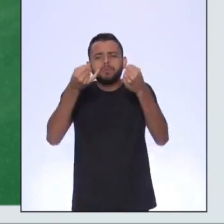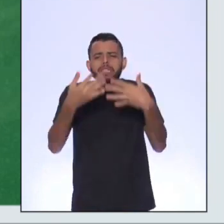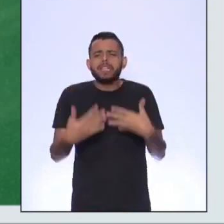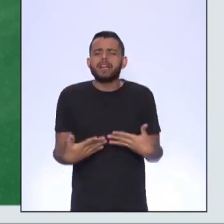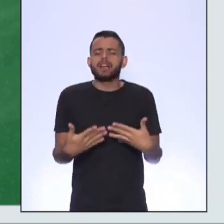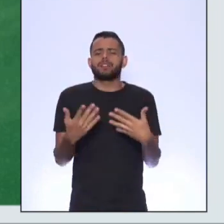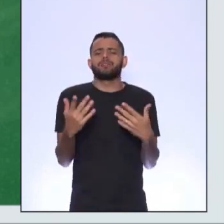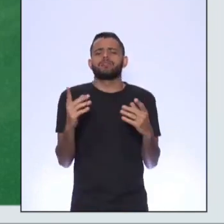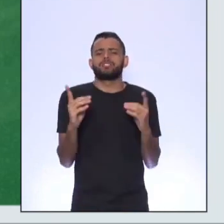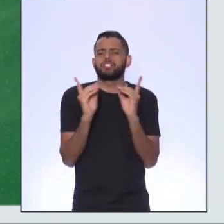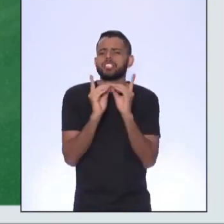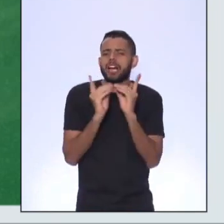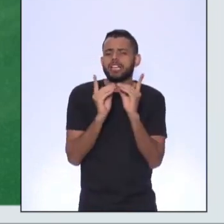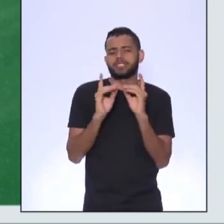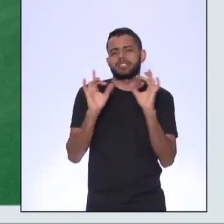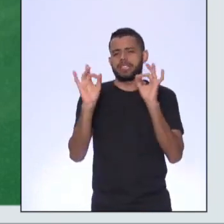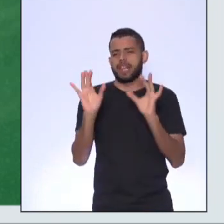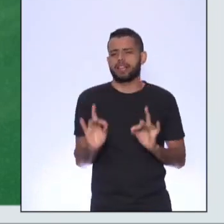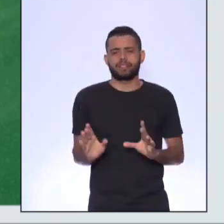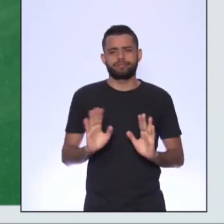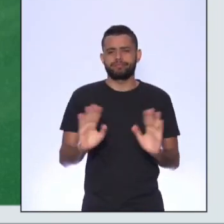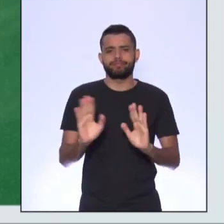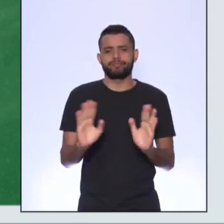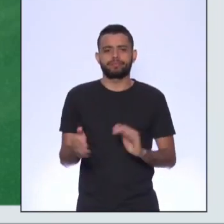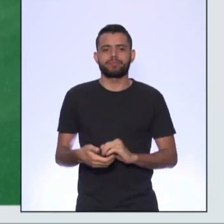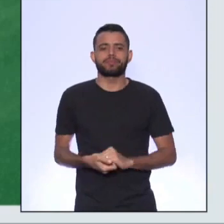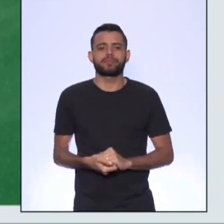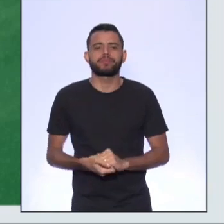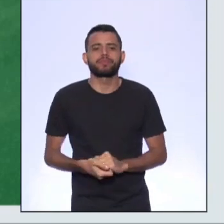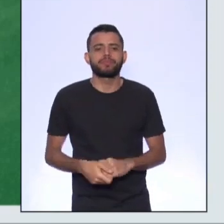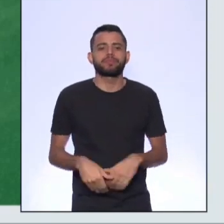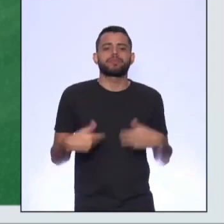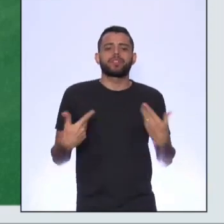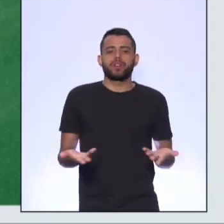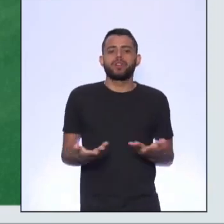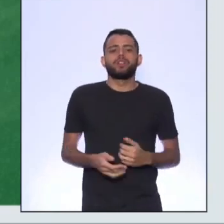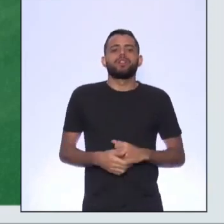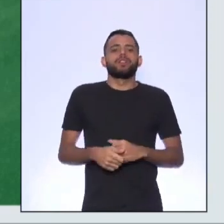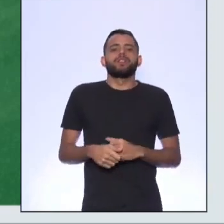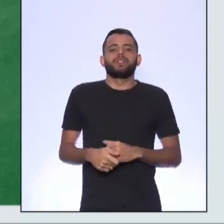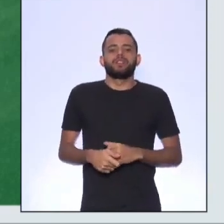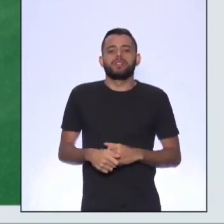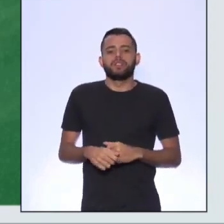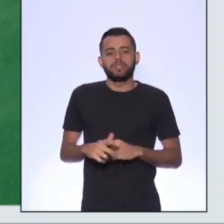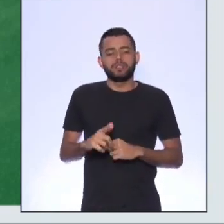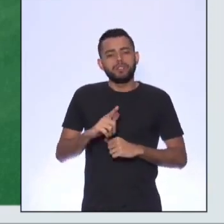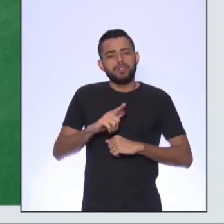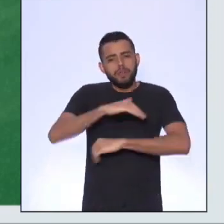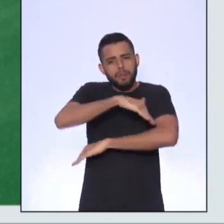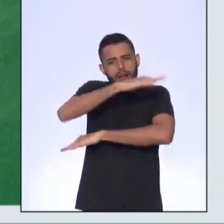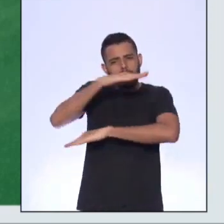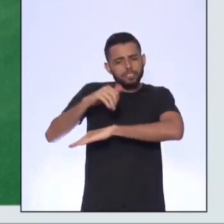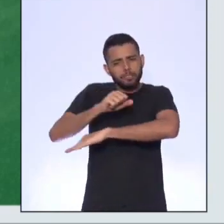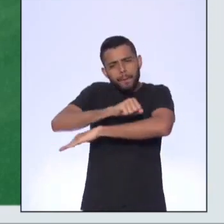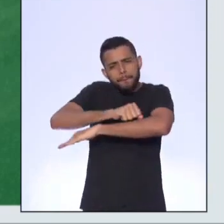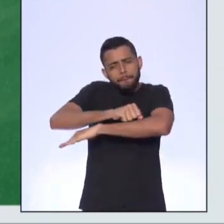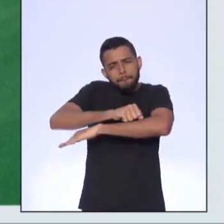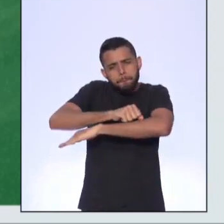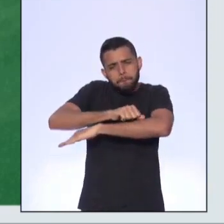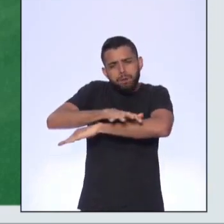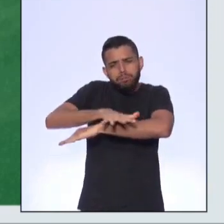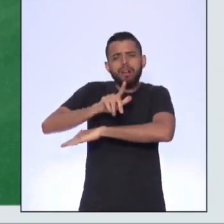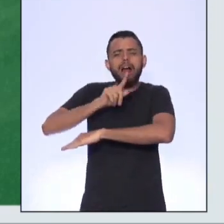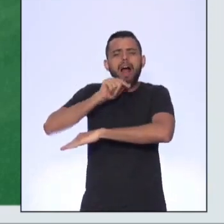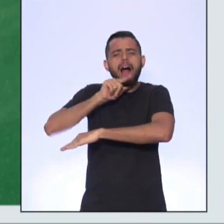linguagem técnica. Rompe-se uma barragem e vem a lama, está subentendido. E a lama que lá havia, a água que